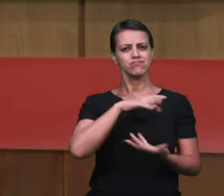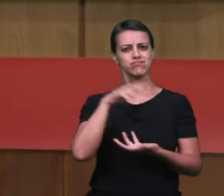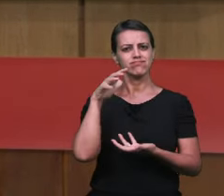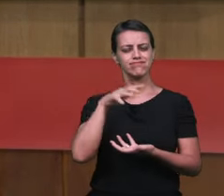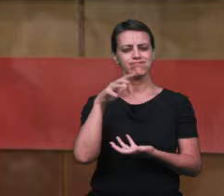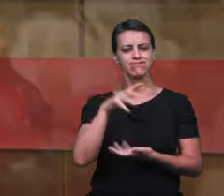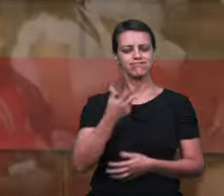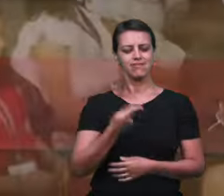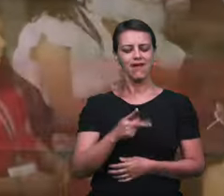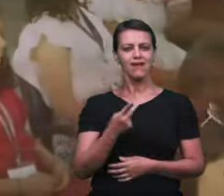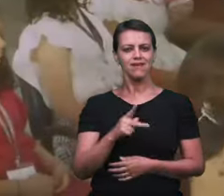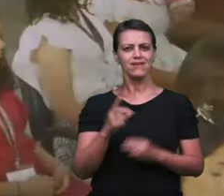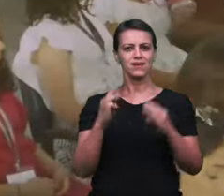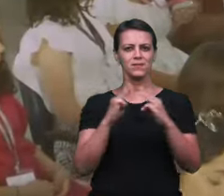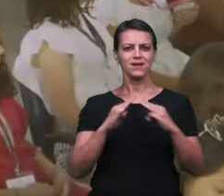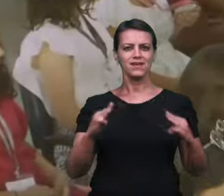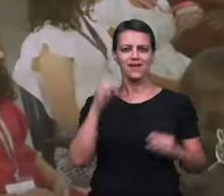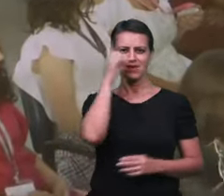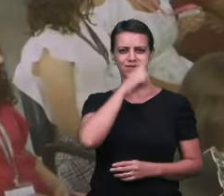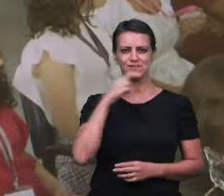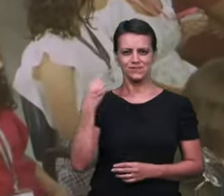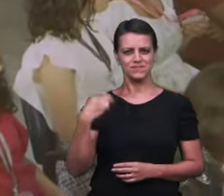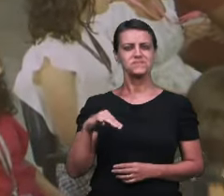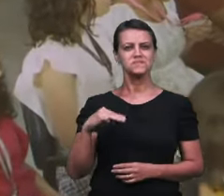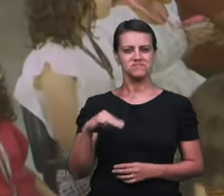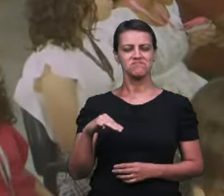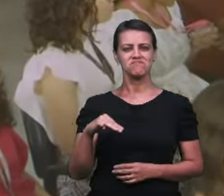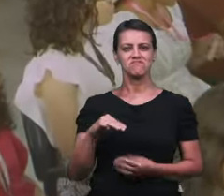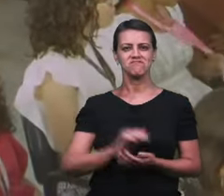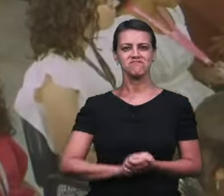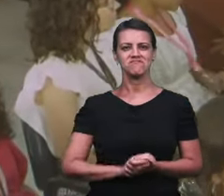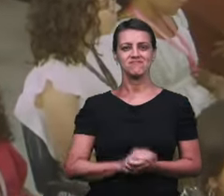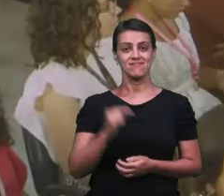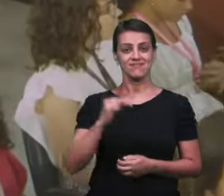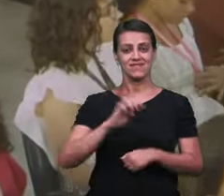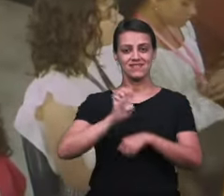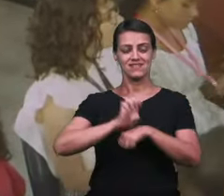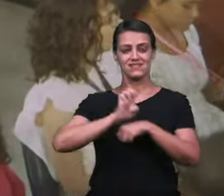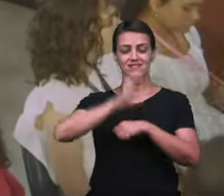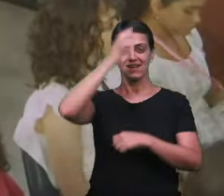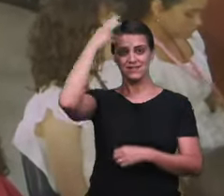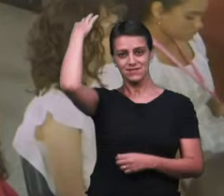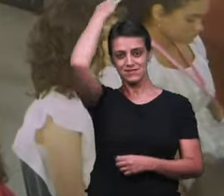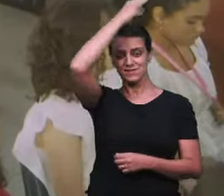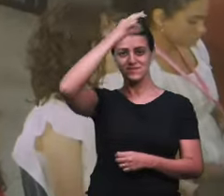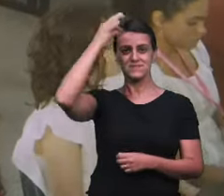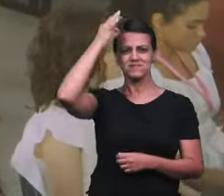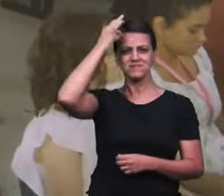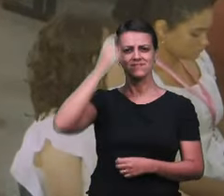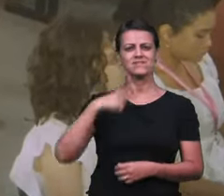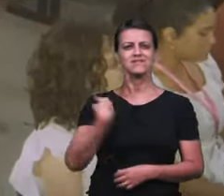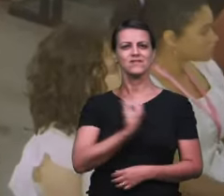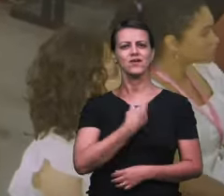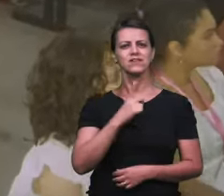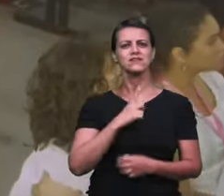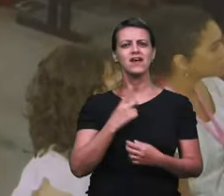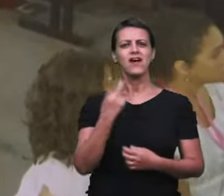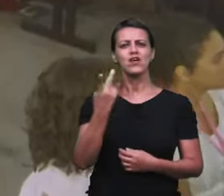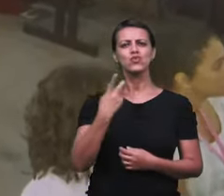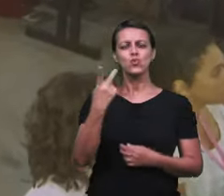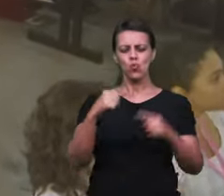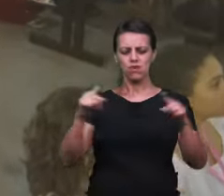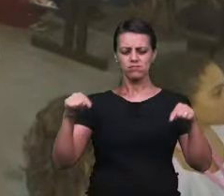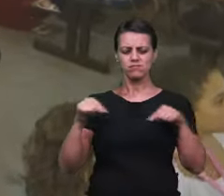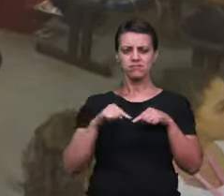do Manaim de Domingos Martins, nas montanhas aqui do estado do Espírito Santo. Estamos com duas salas aqui